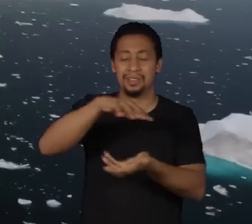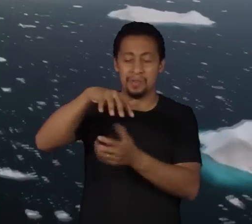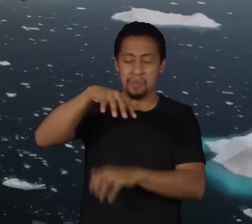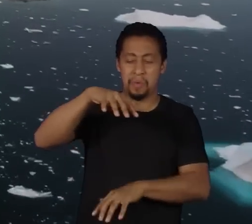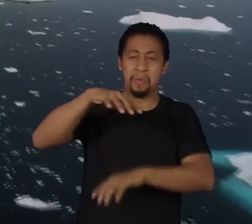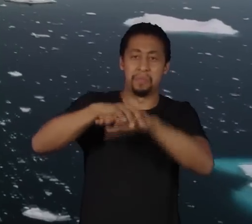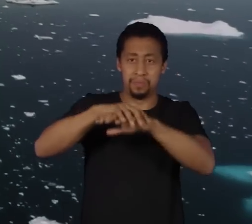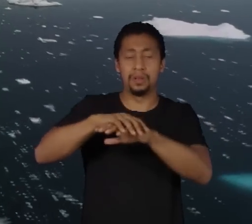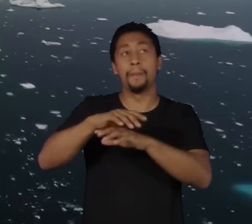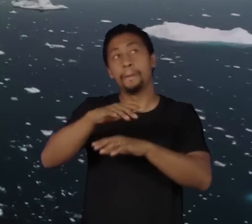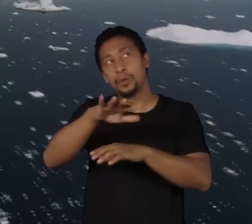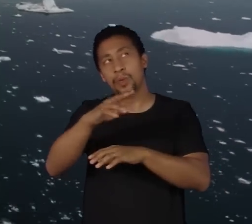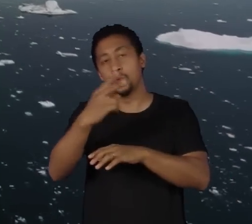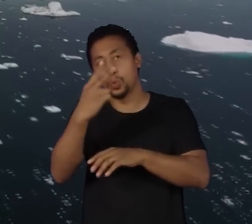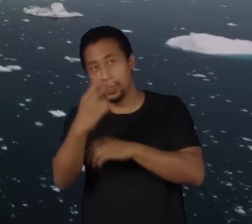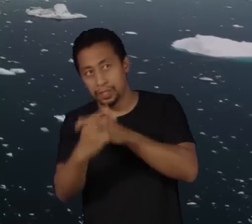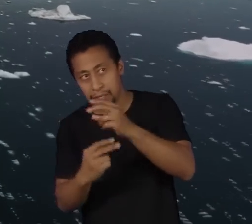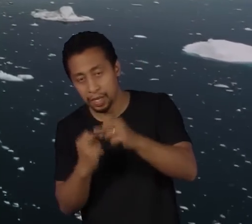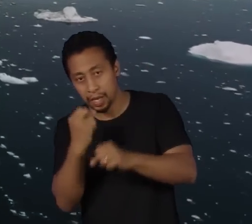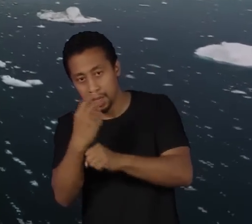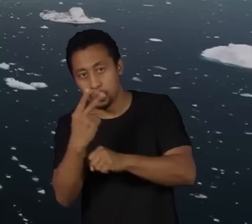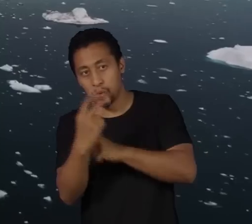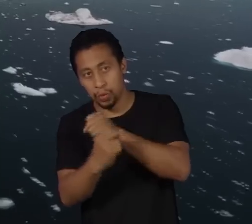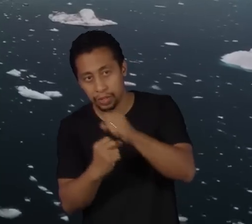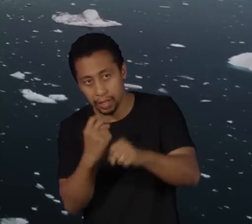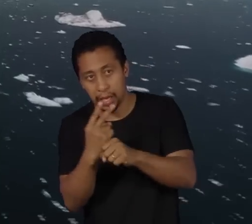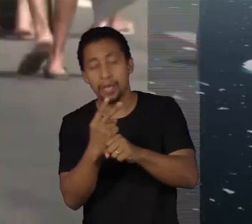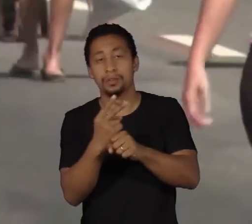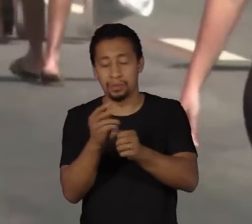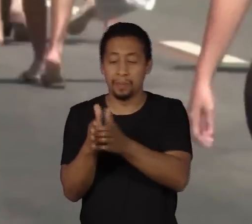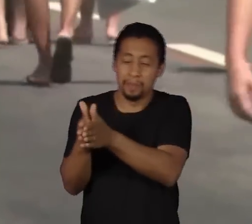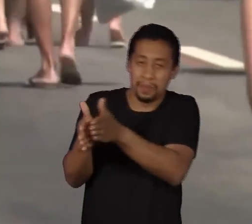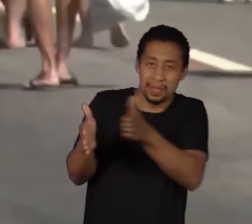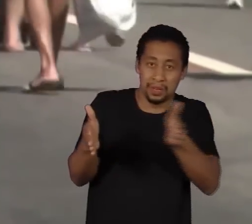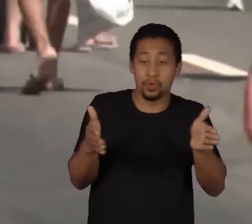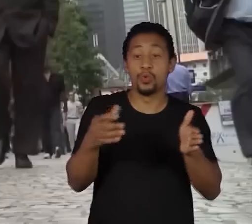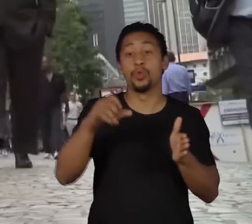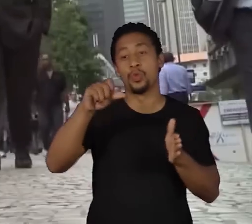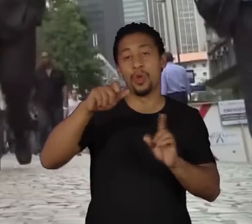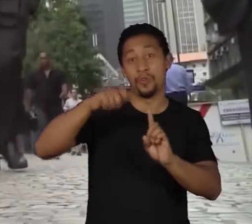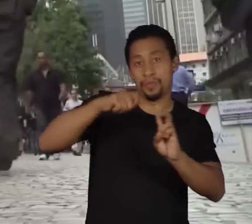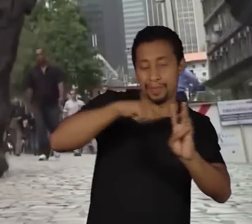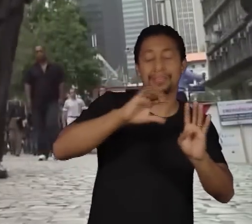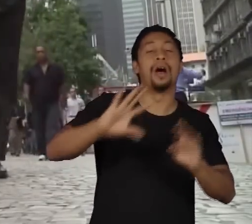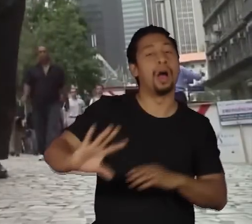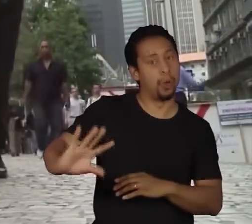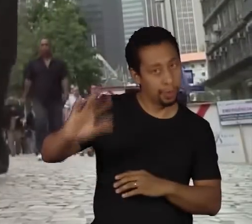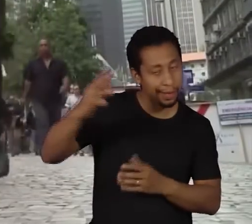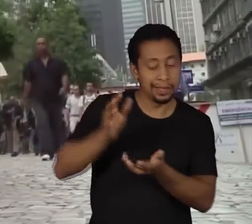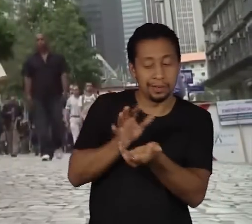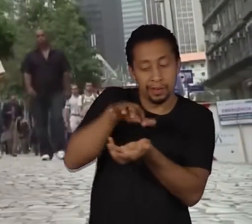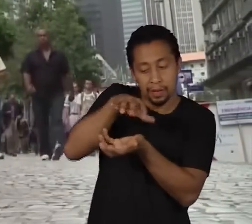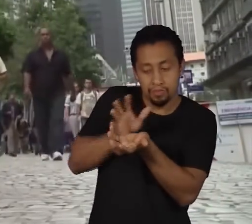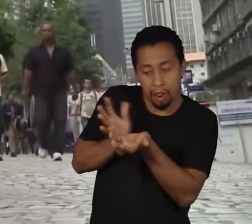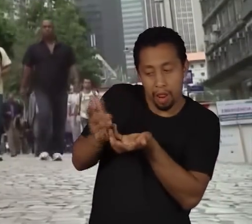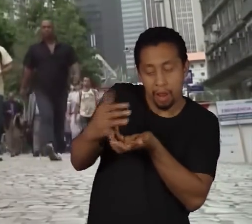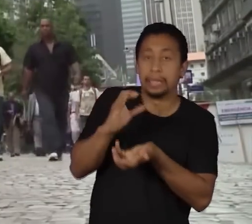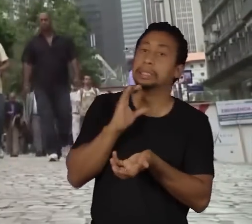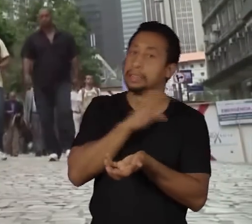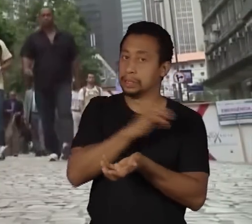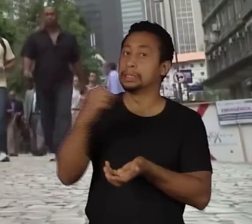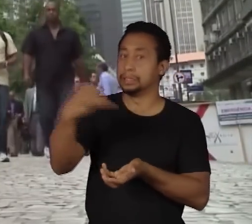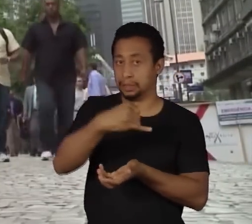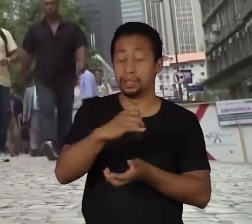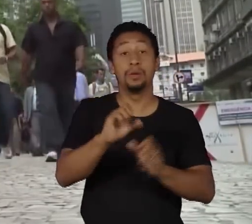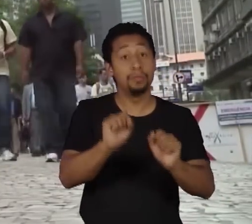anos e costuma durar de 9 a 12 meses. A crise climática pode levar de 800 mil a